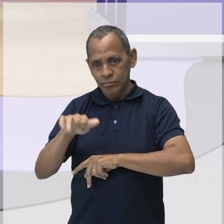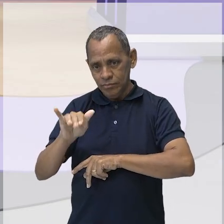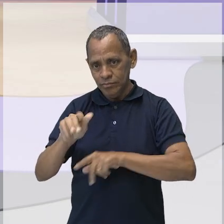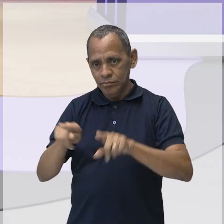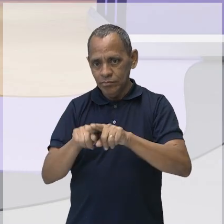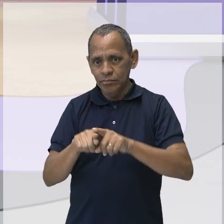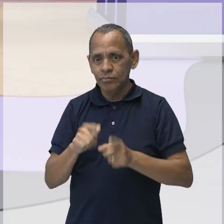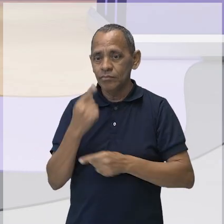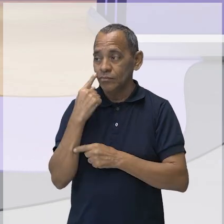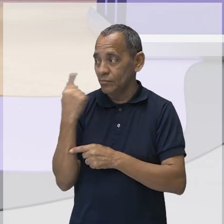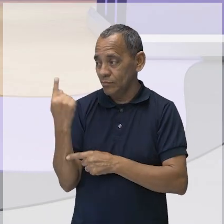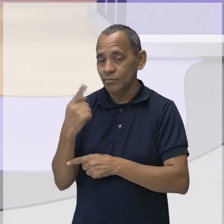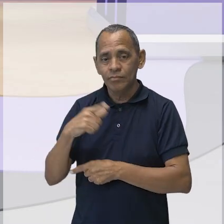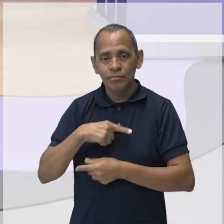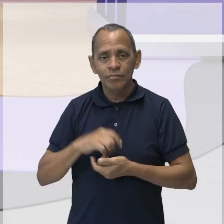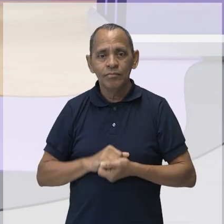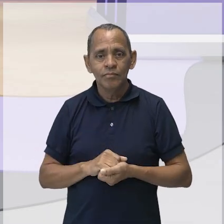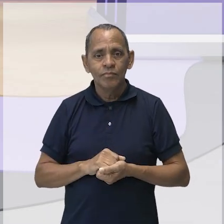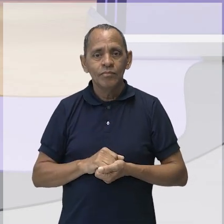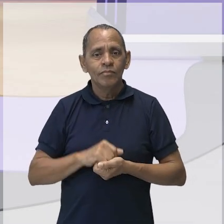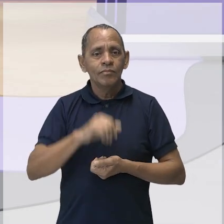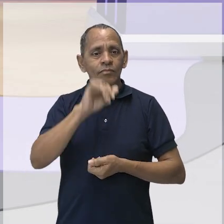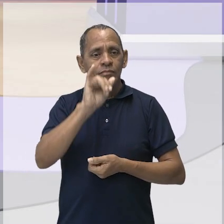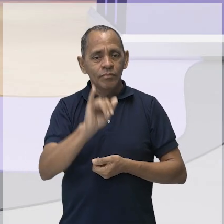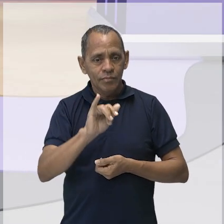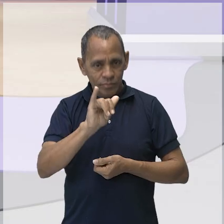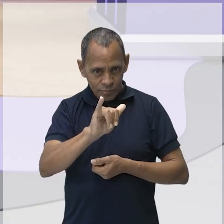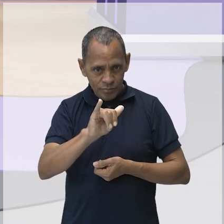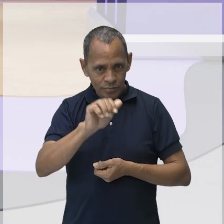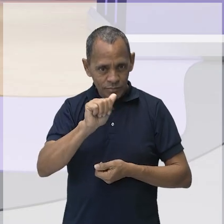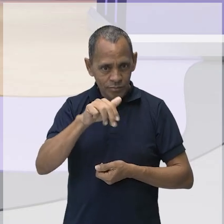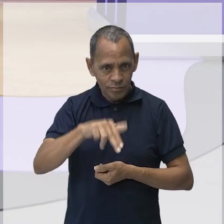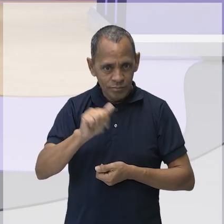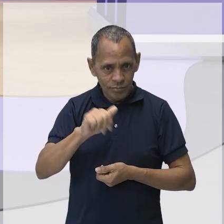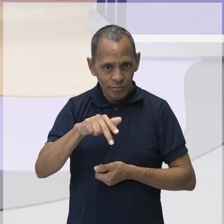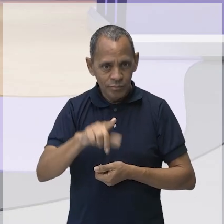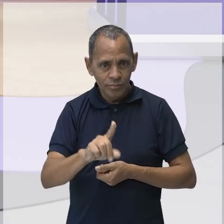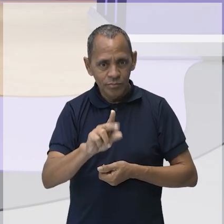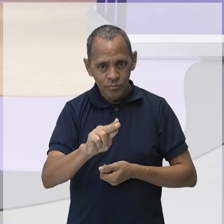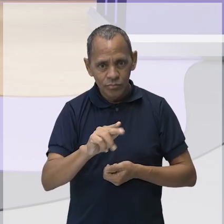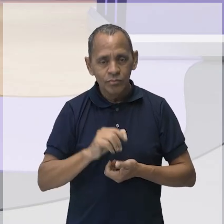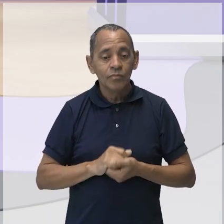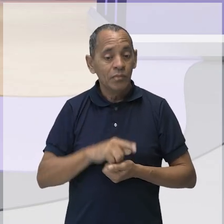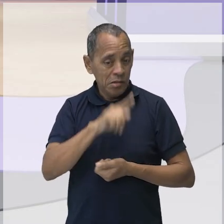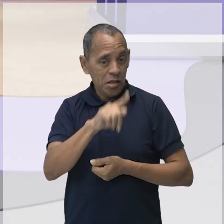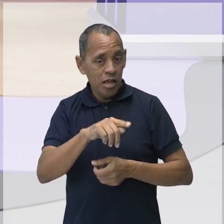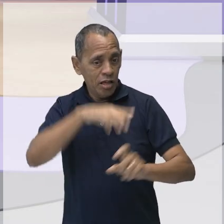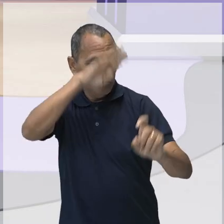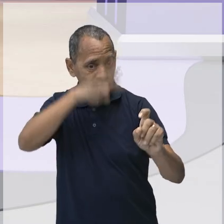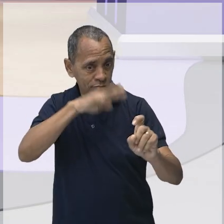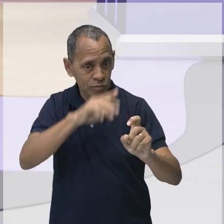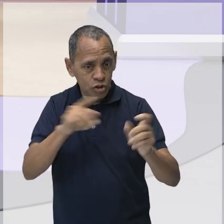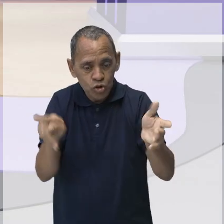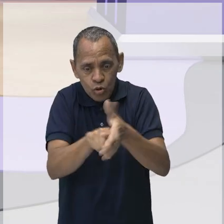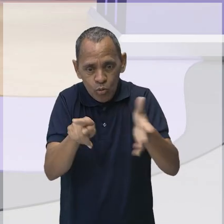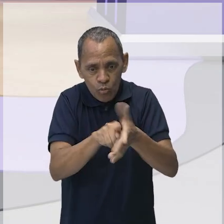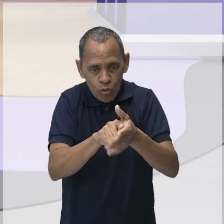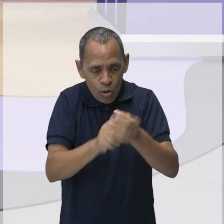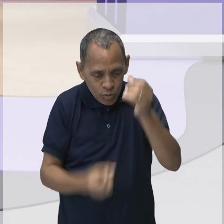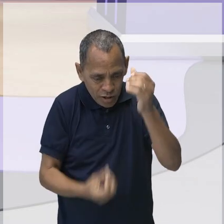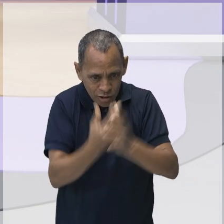lado, nós estamos com Nhamandu, a divindade criadora do povo Guarani. Aquele que